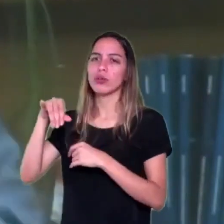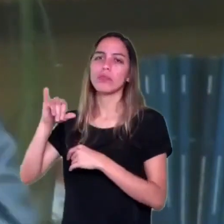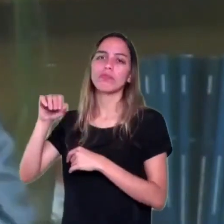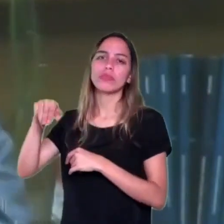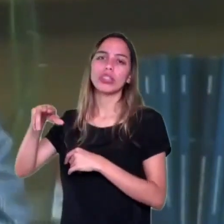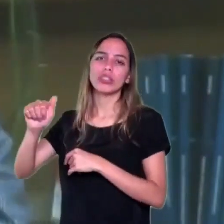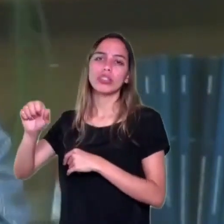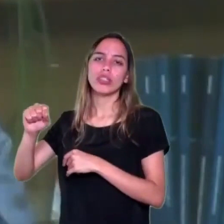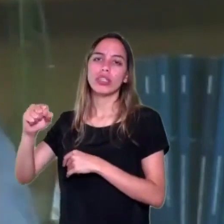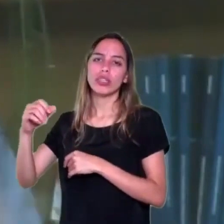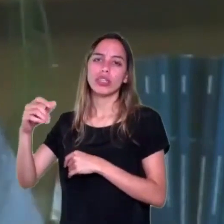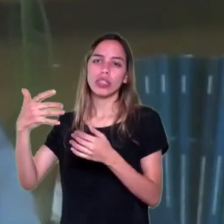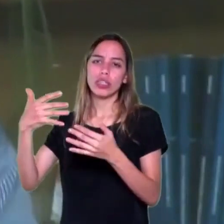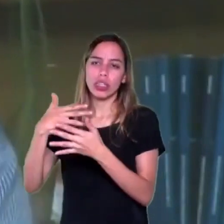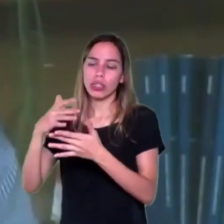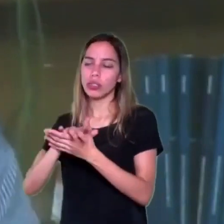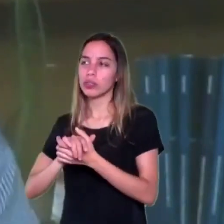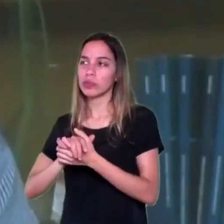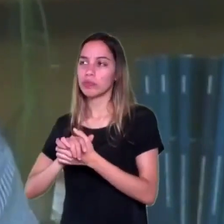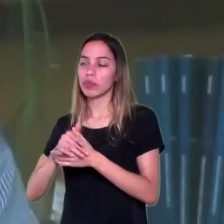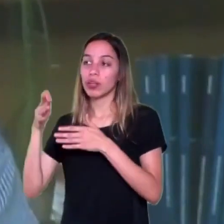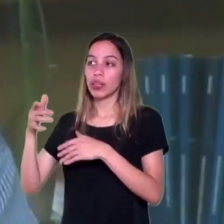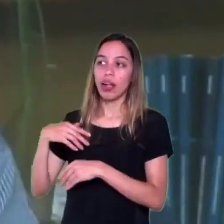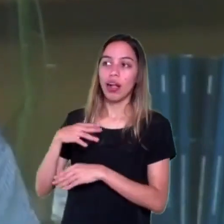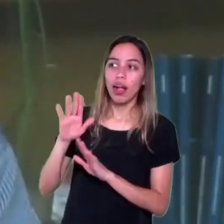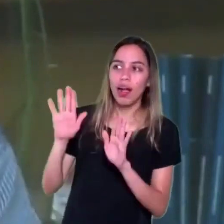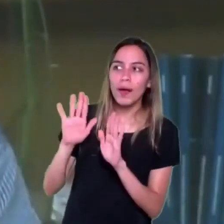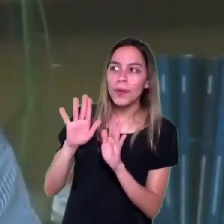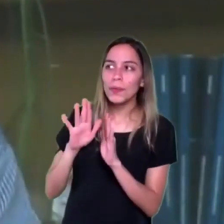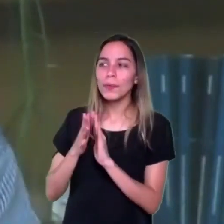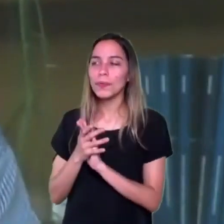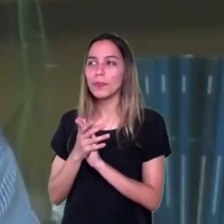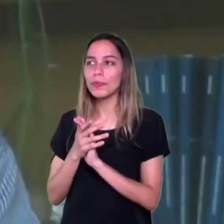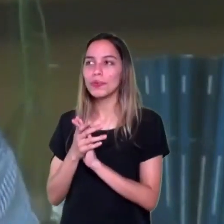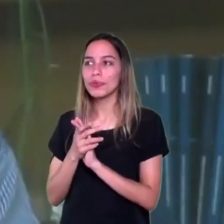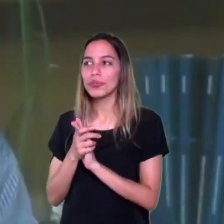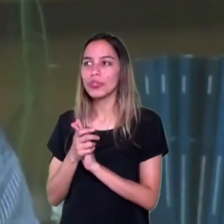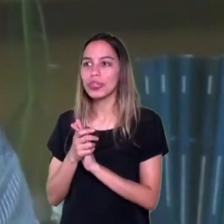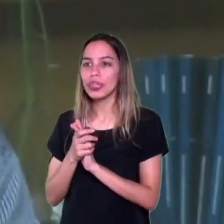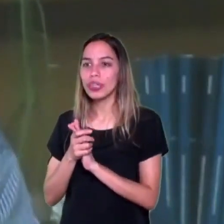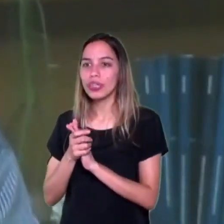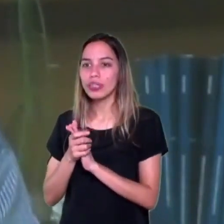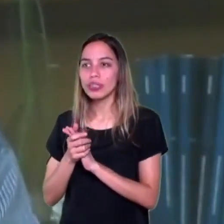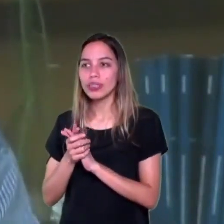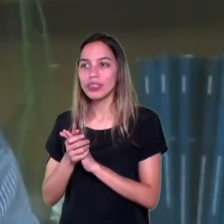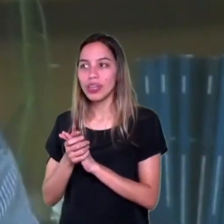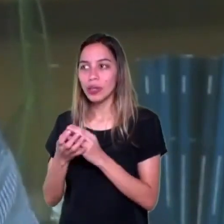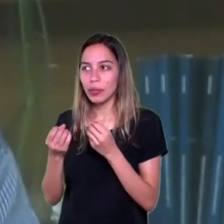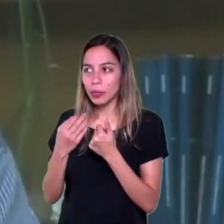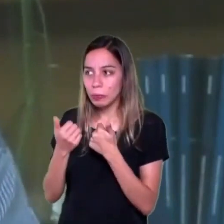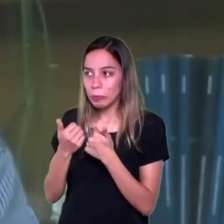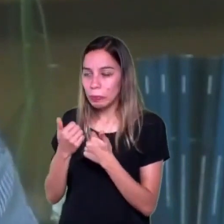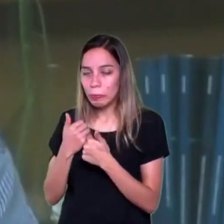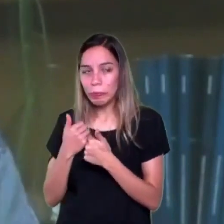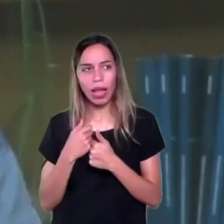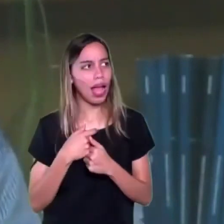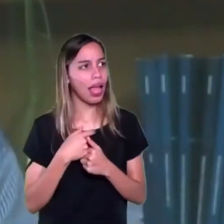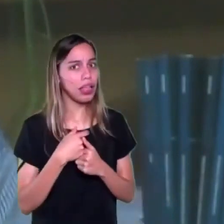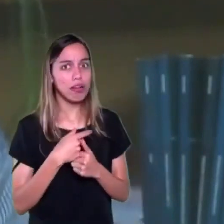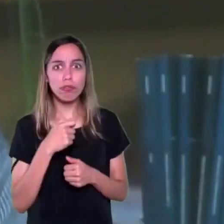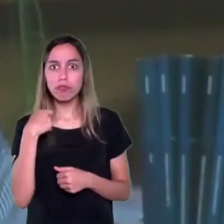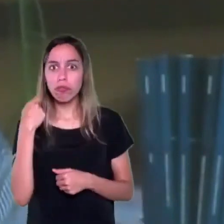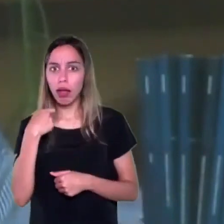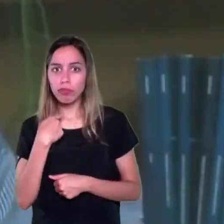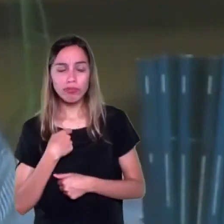palco, lá nos camarins do Minas Centro, com, assim, a maior simpatia, a maior boa vontade, e